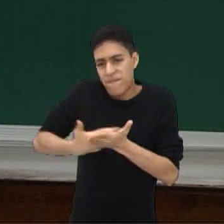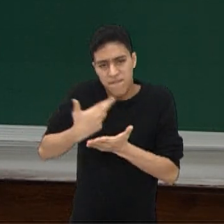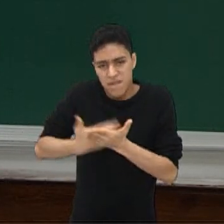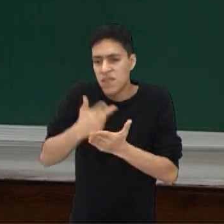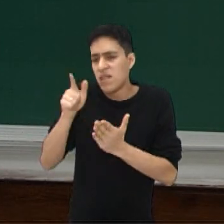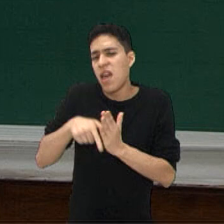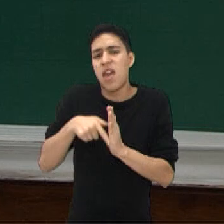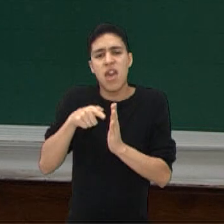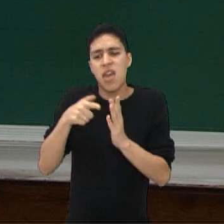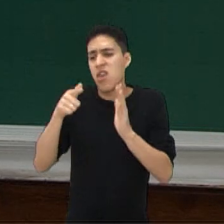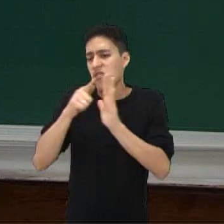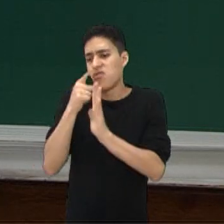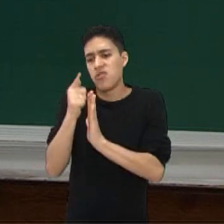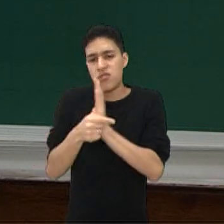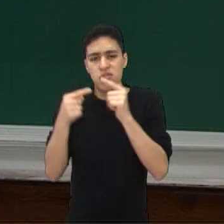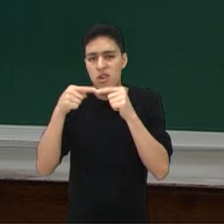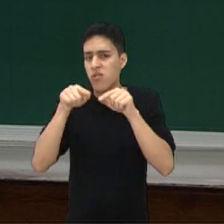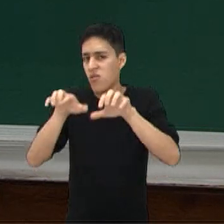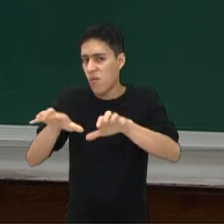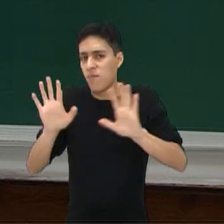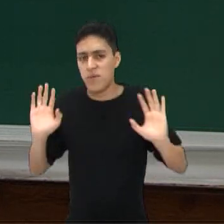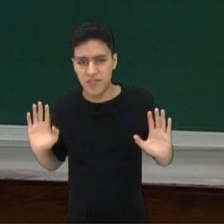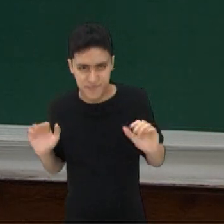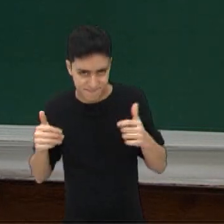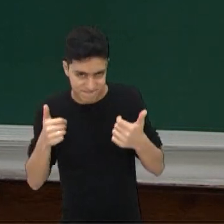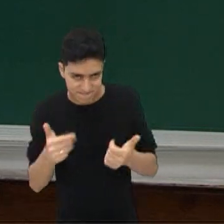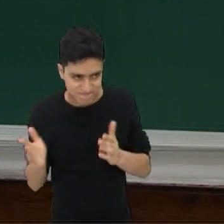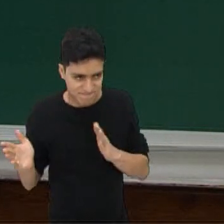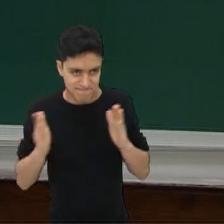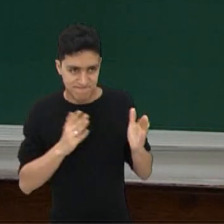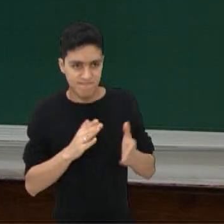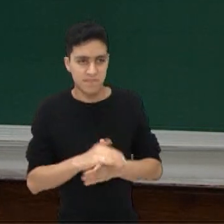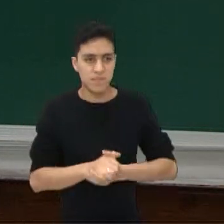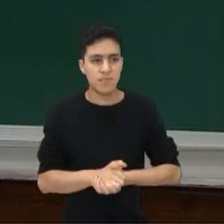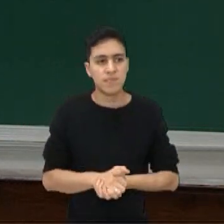também, tá bom? Vamos lá, então, mais um pouquinho?